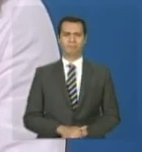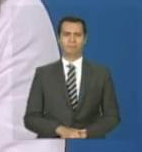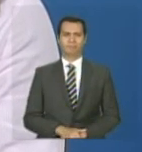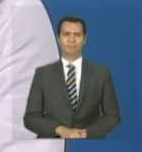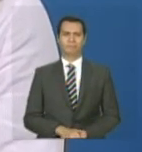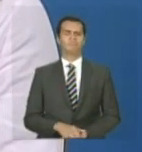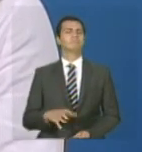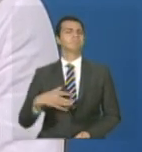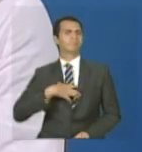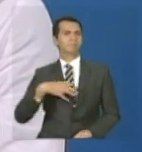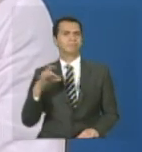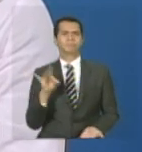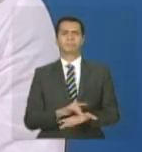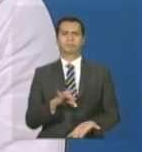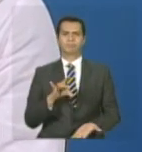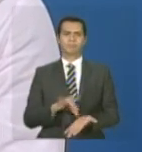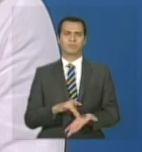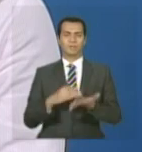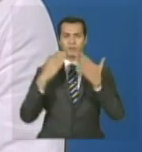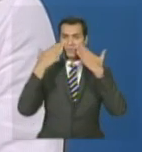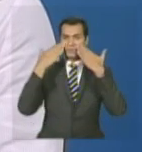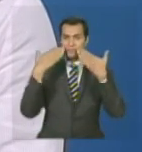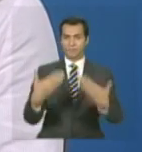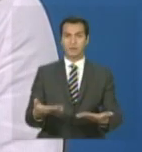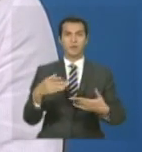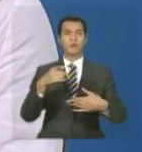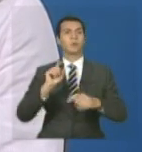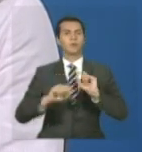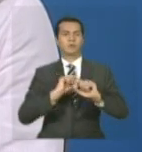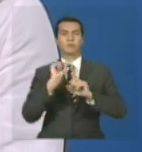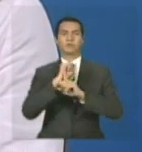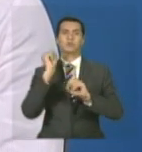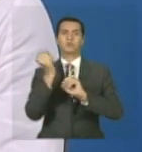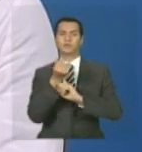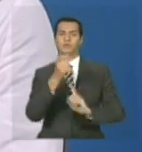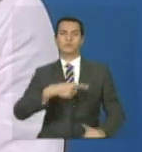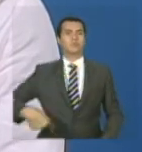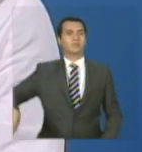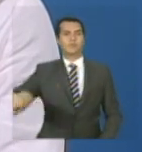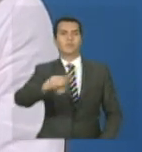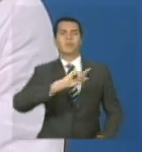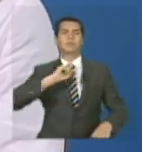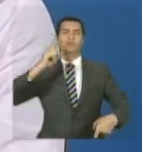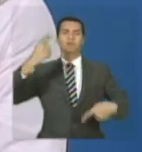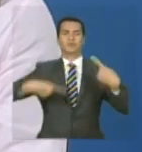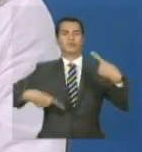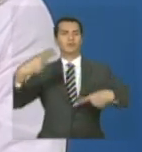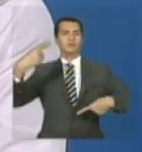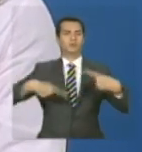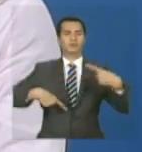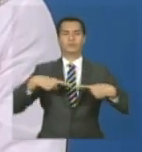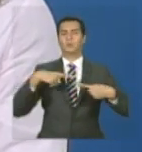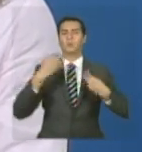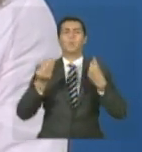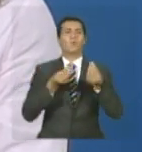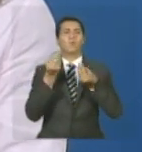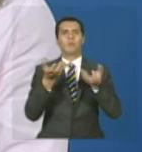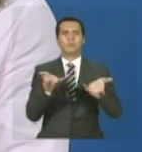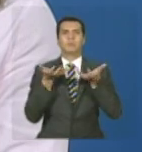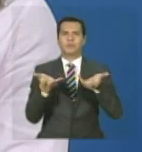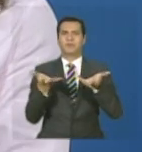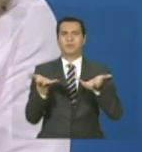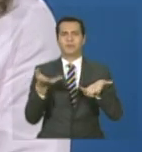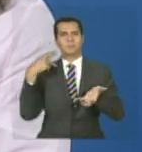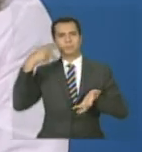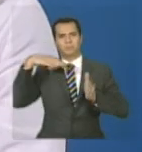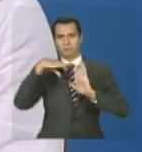muito rica de ver os legítimos representantes da sociedade discutindo como querem acessar,